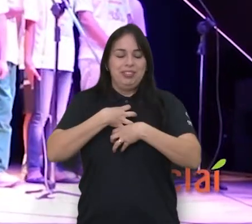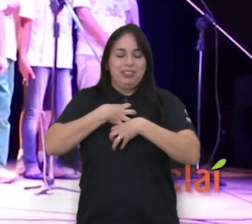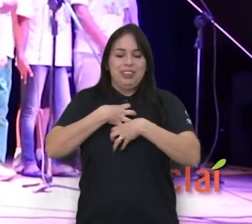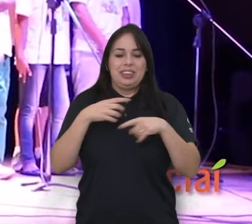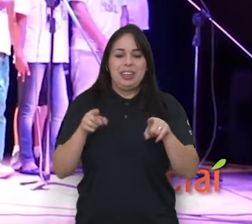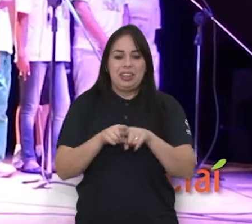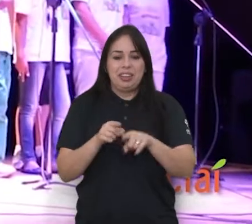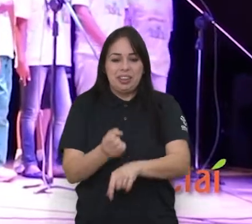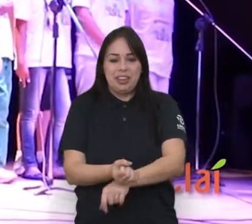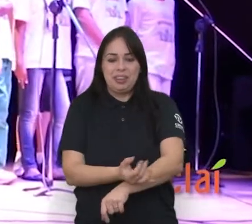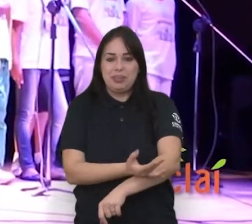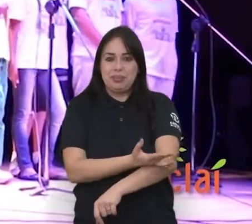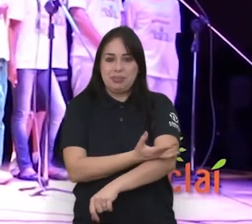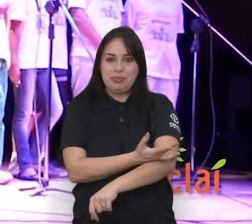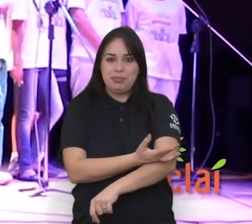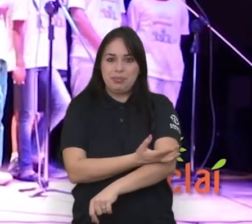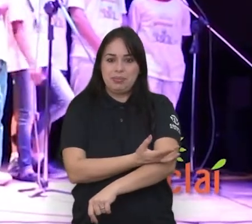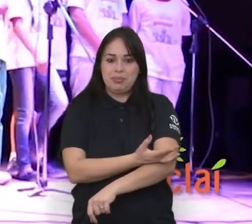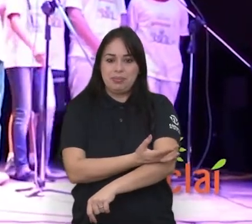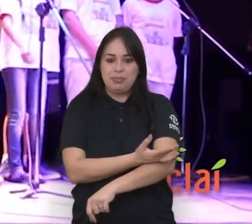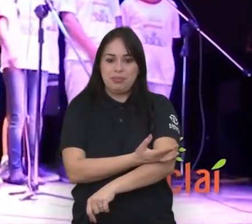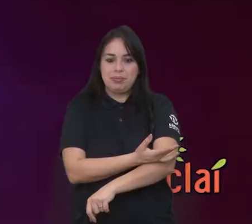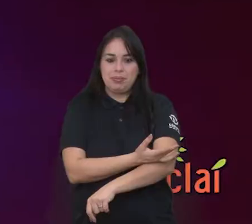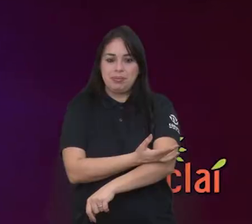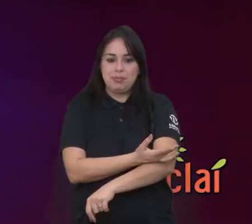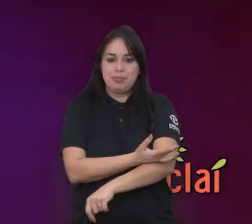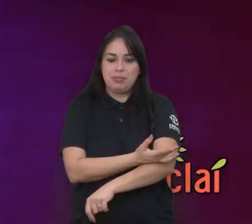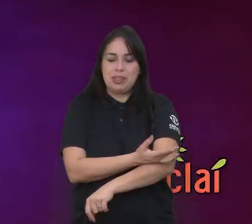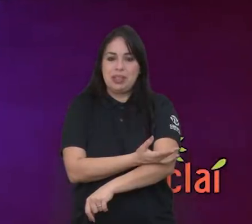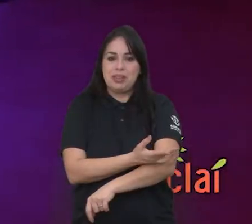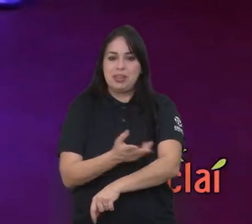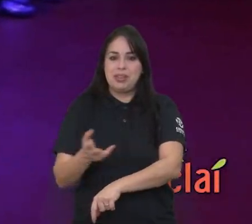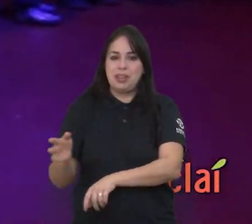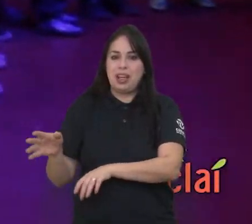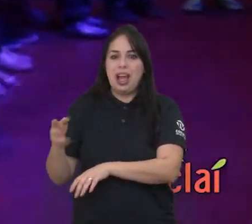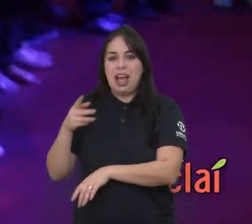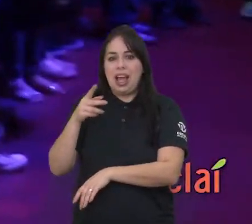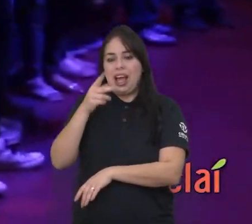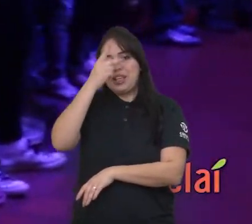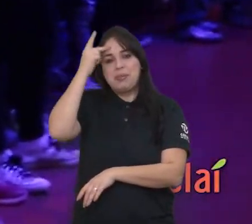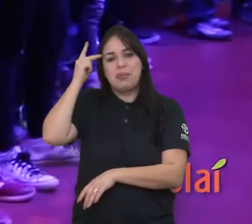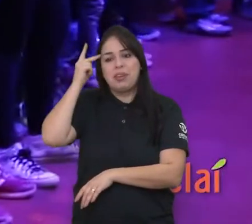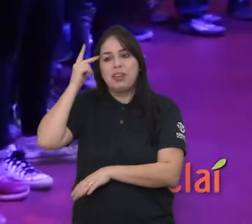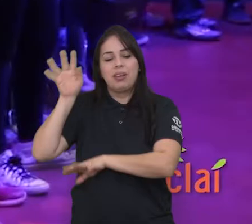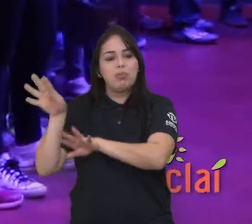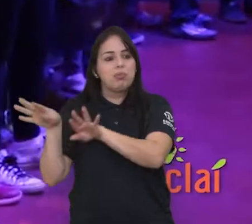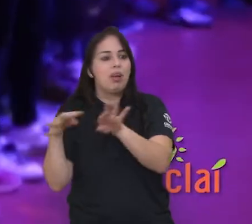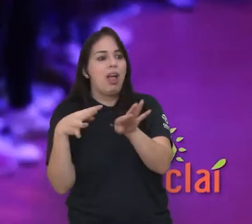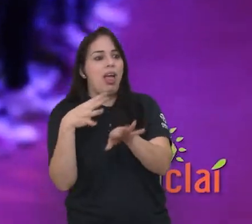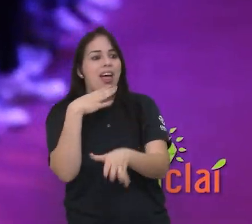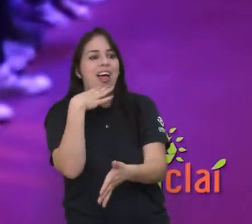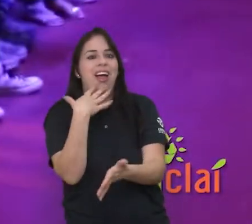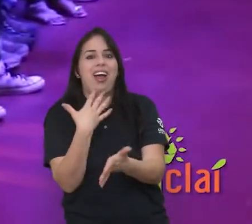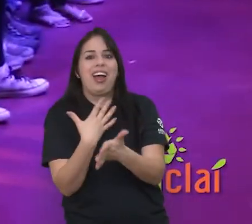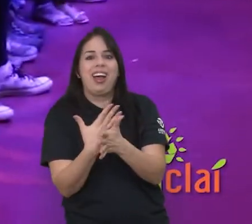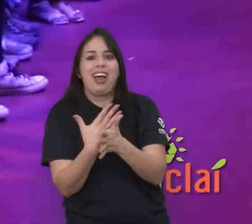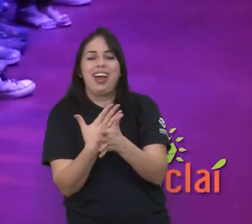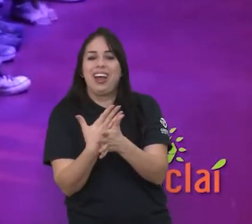muito emocionante quando você coloca isso no palco, aos olhos de outras pessoas que às vezes não participou direto do projeto. Isso eu